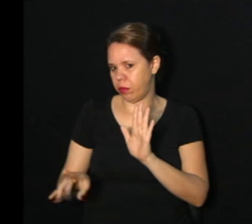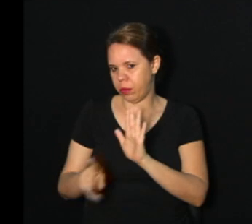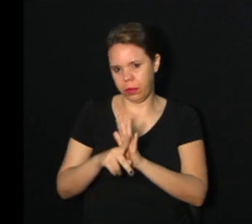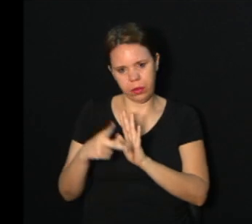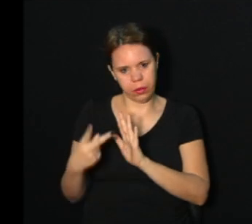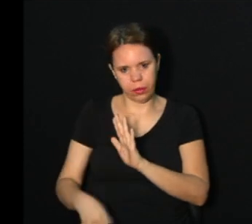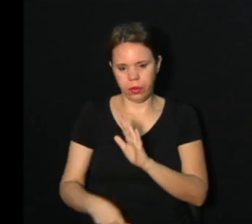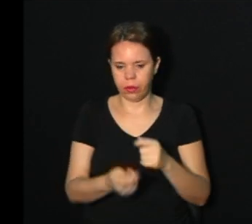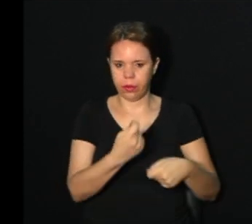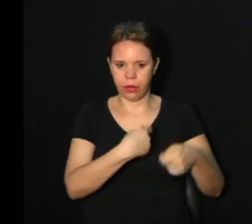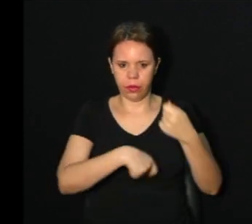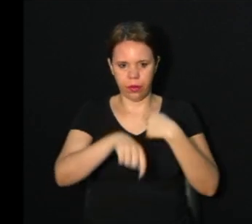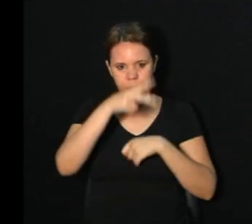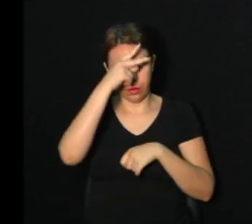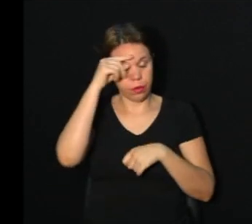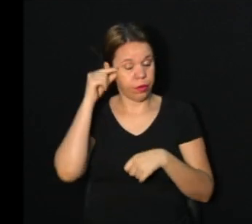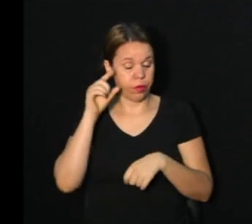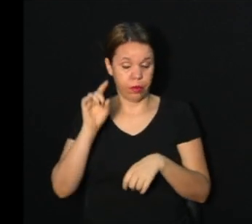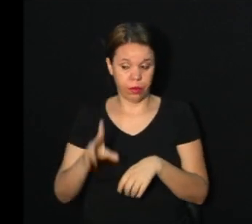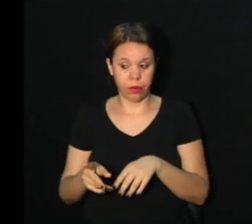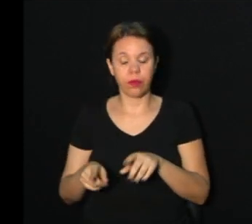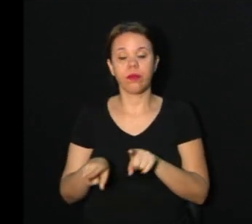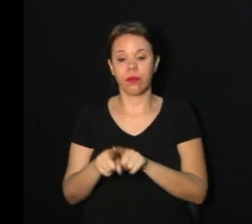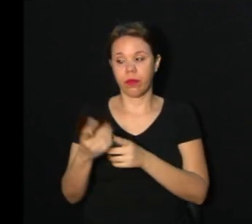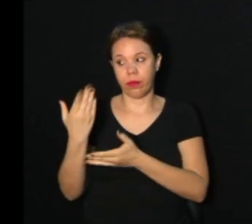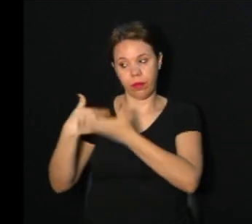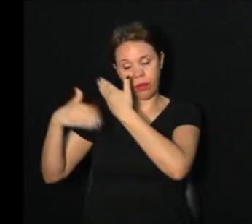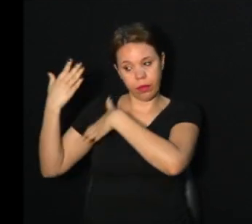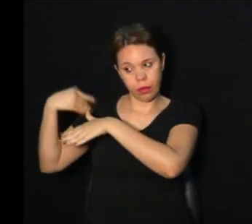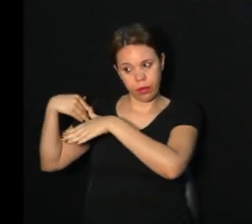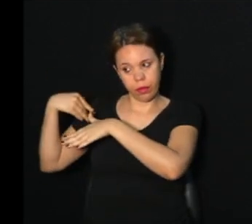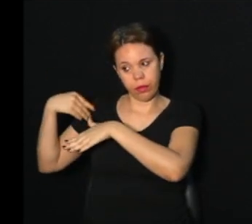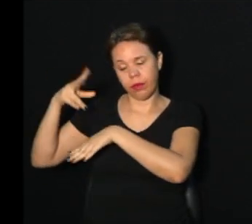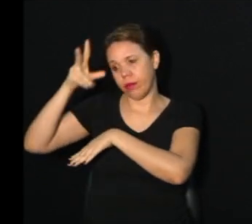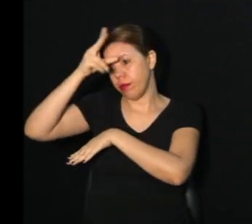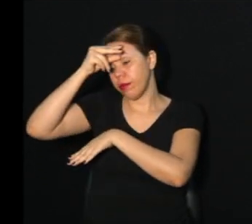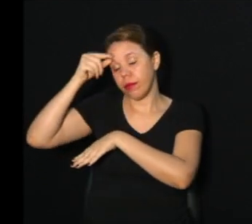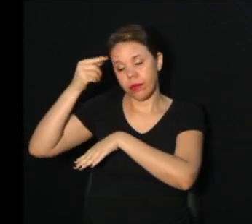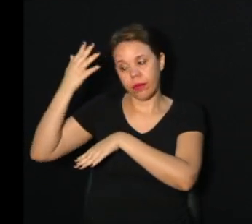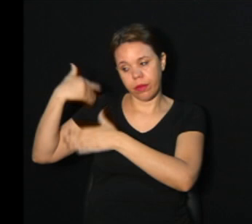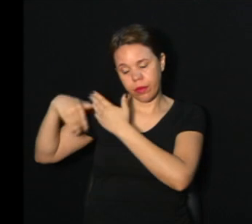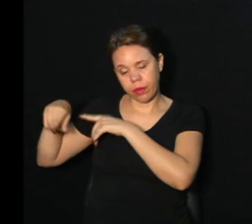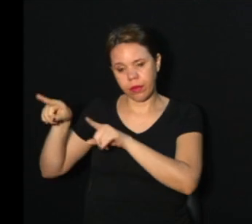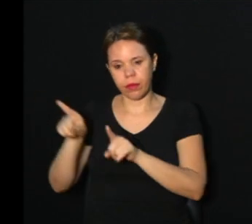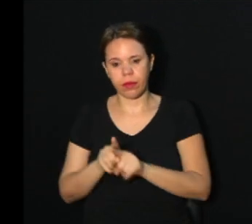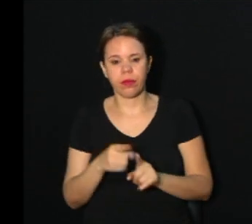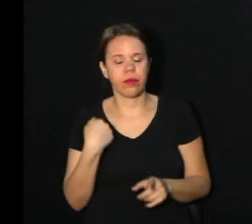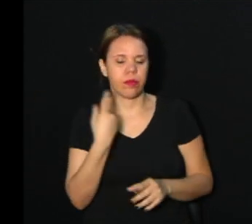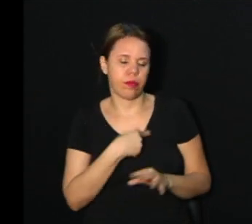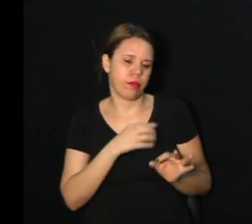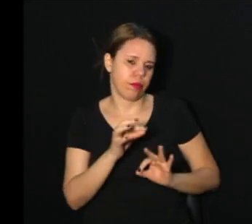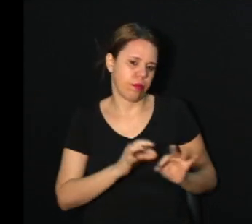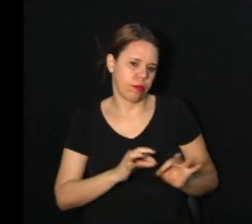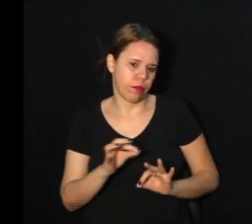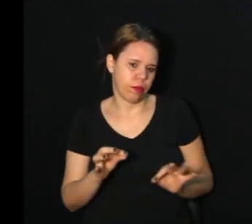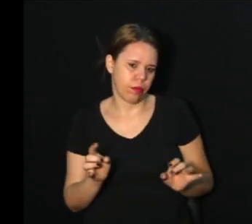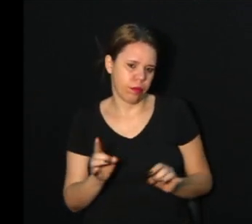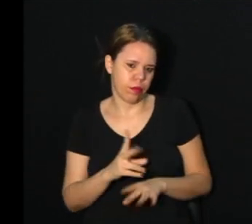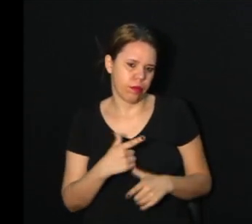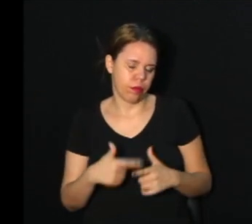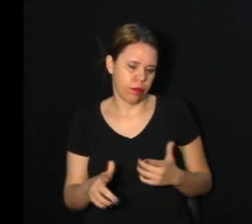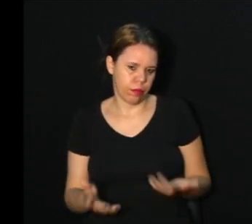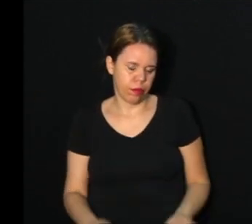administração do atual prefeito. Na verdade, nós estamos sanando e regularizando esta questão.